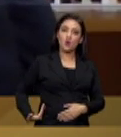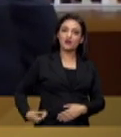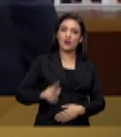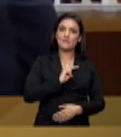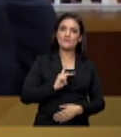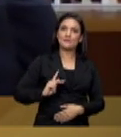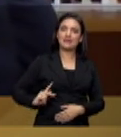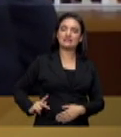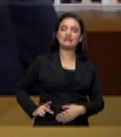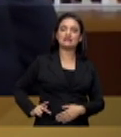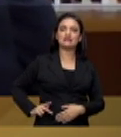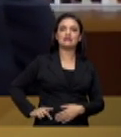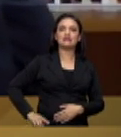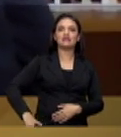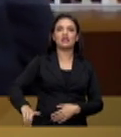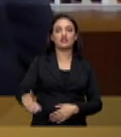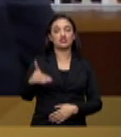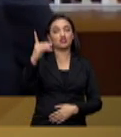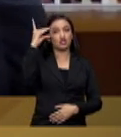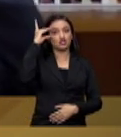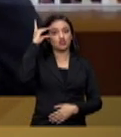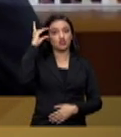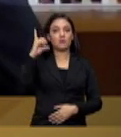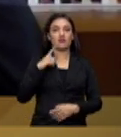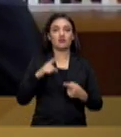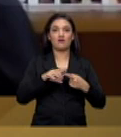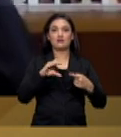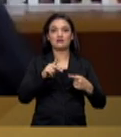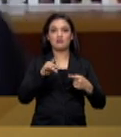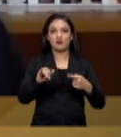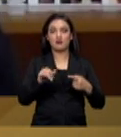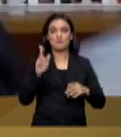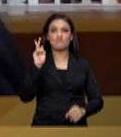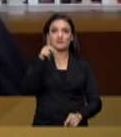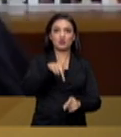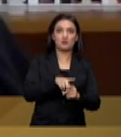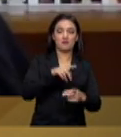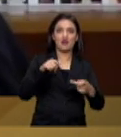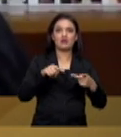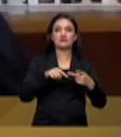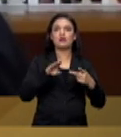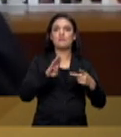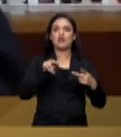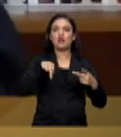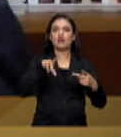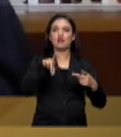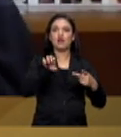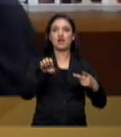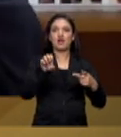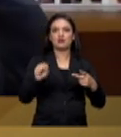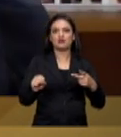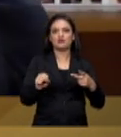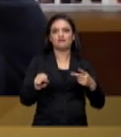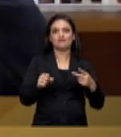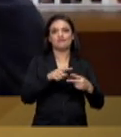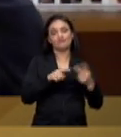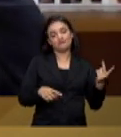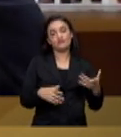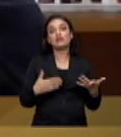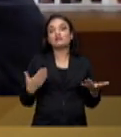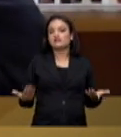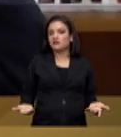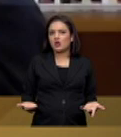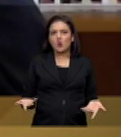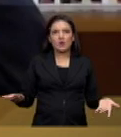da Petrobras, a CPI do BNDES. Portanto, não se está aqui abrindo